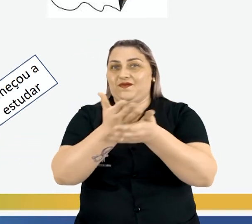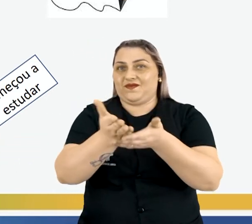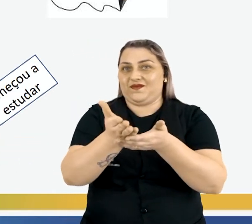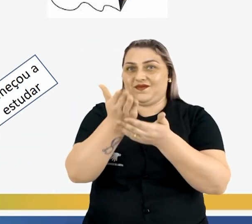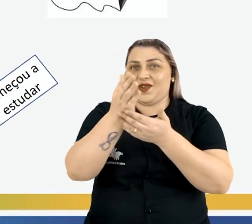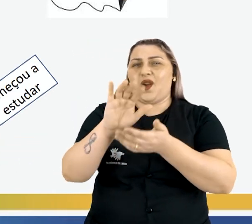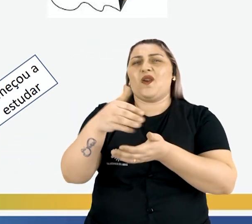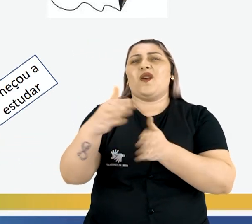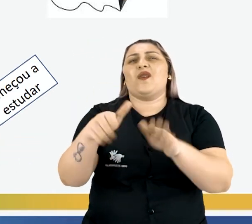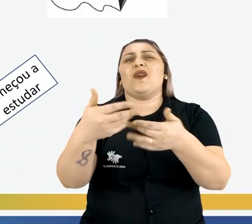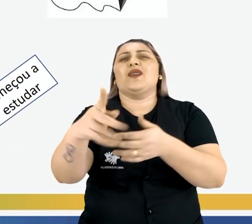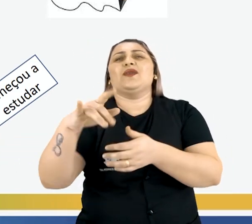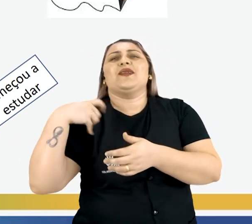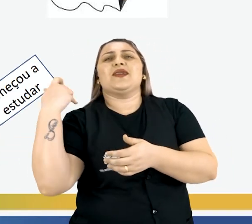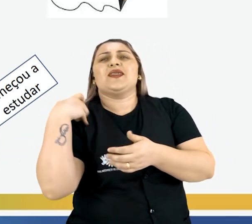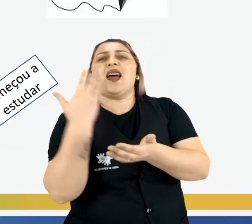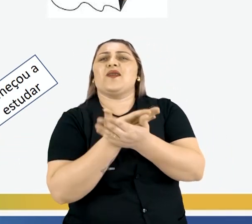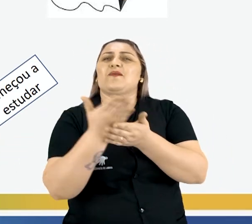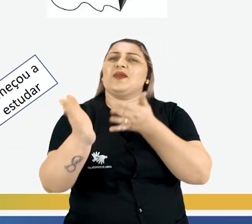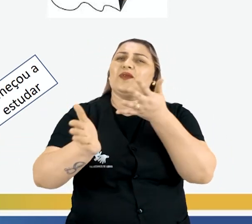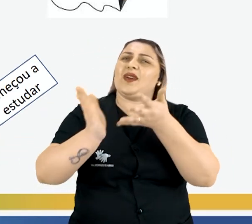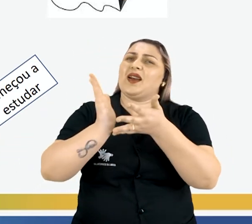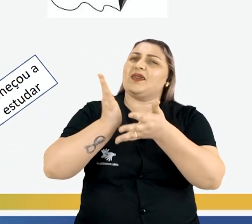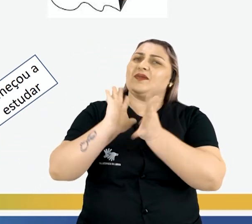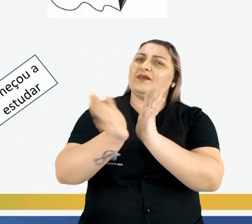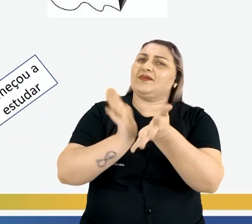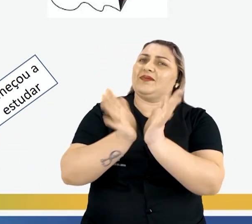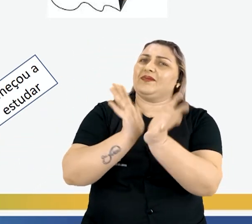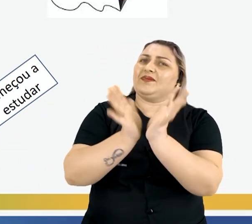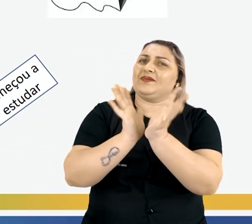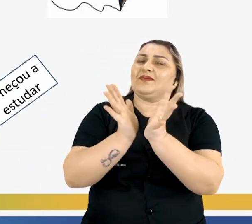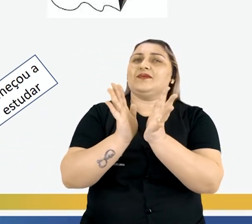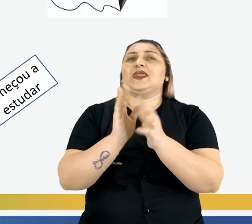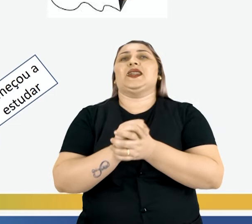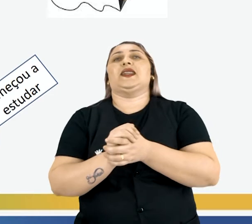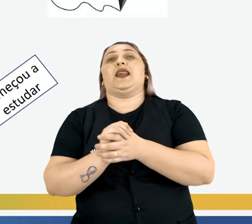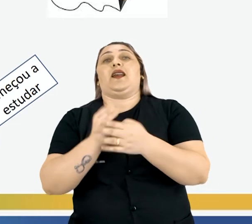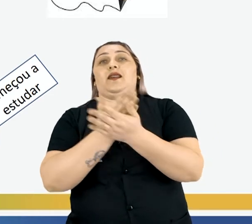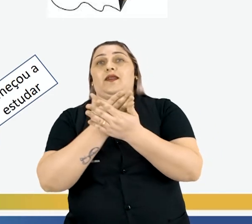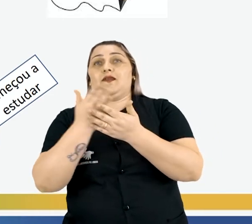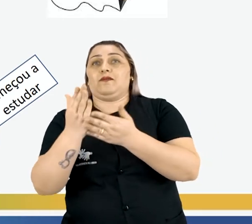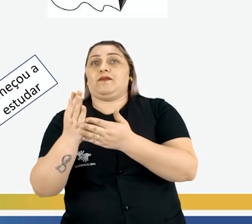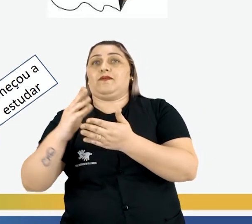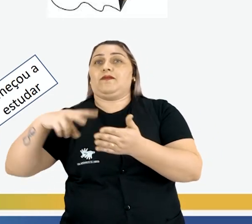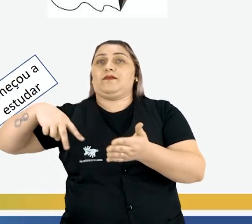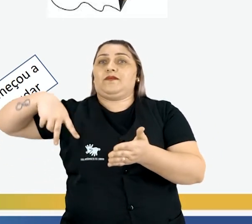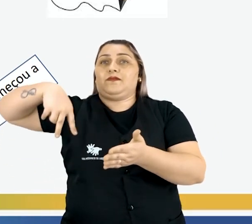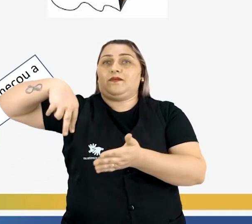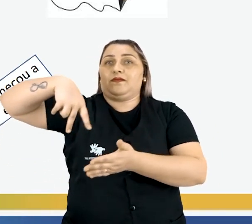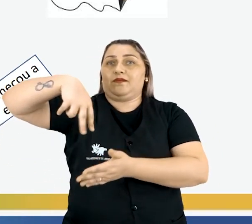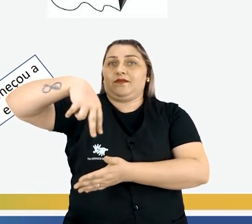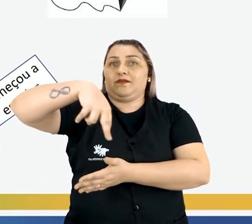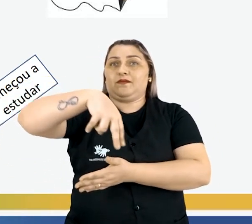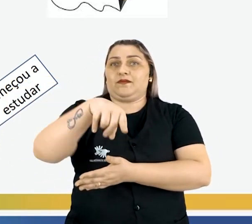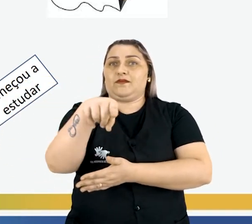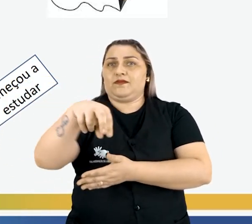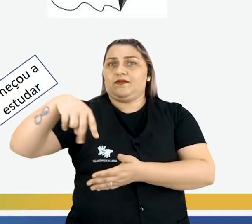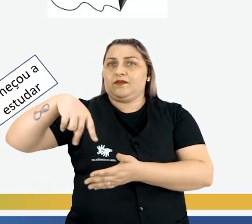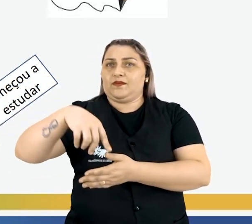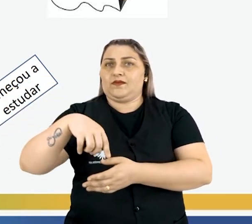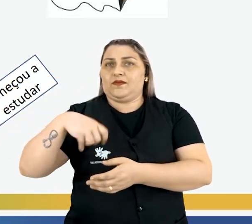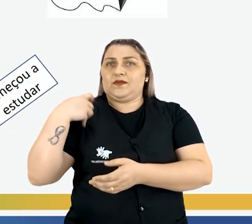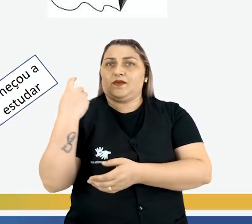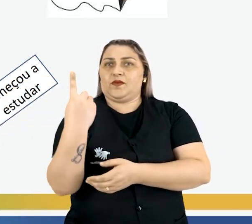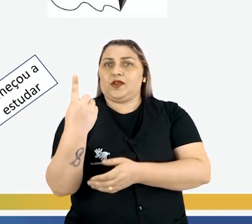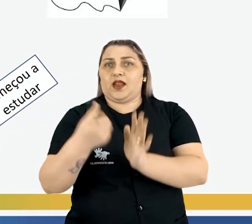você vai colocar o ano ali e a idade, tá bom? E quando você começou a andar? Será que você andou com um ano?